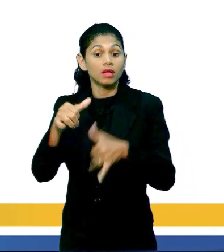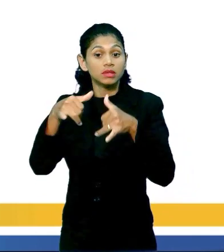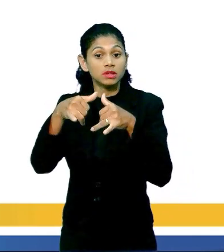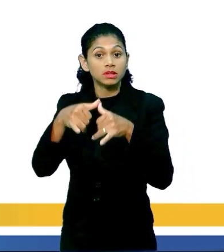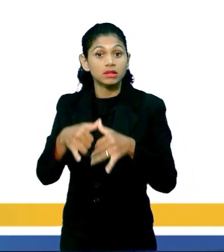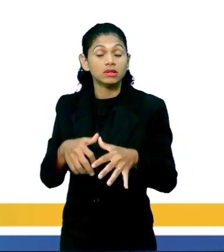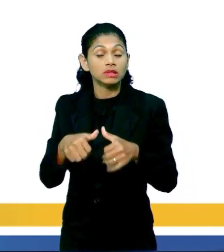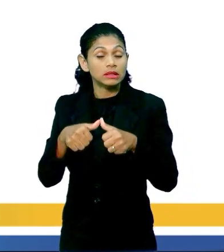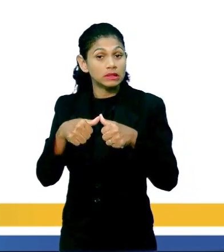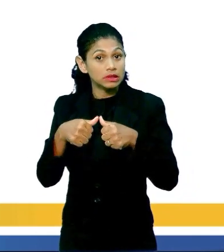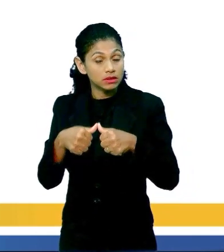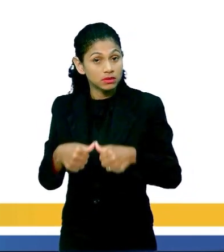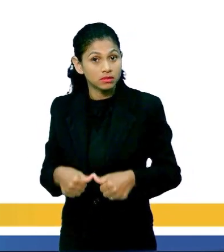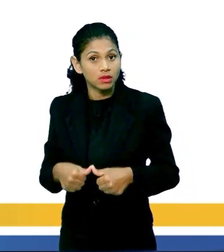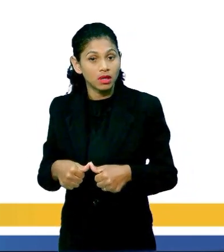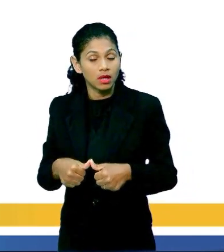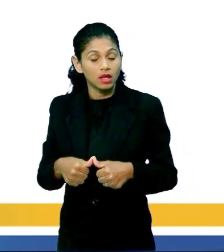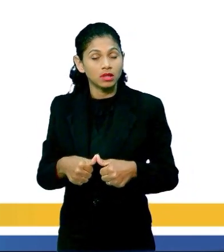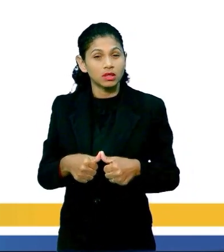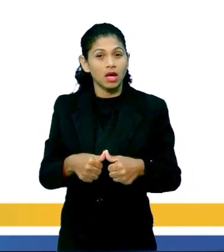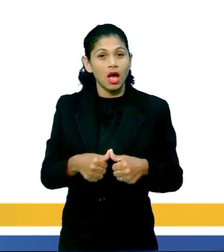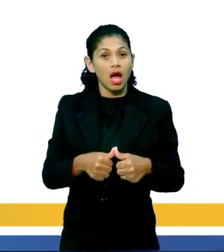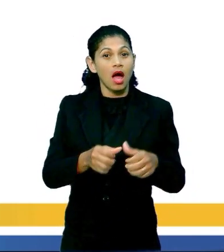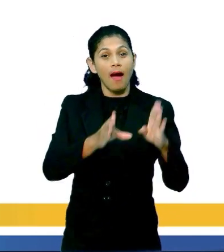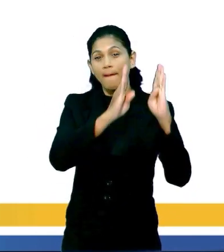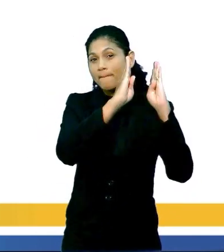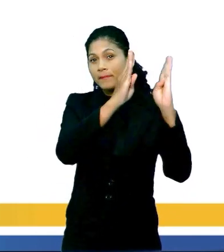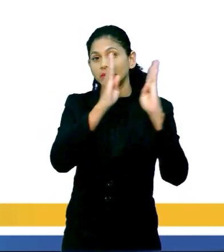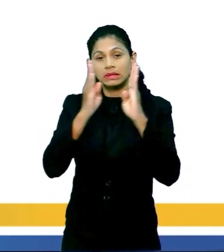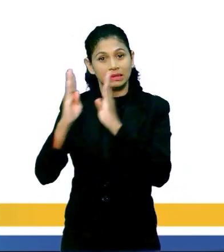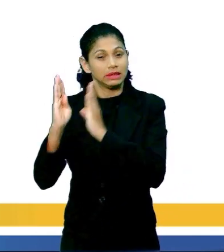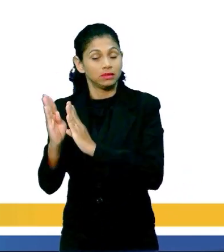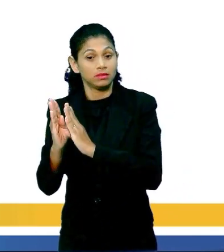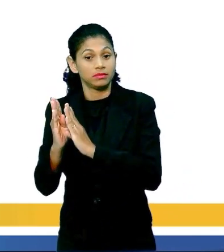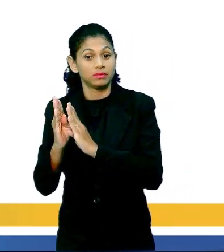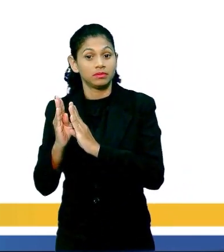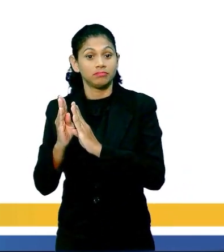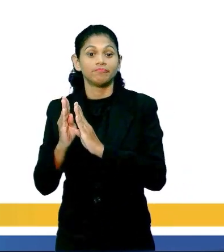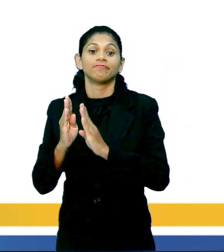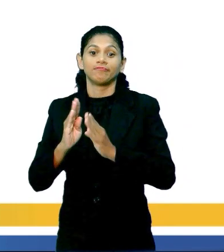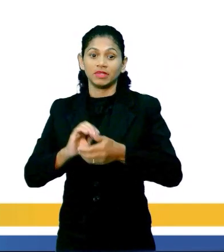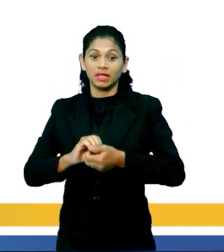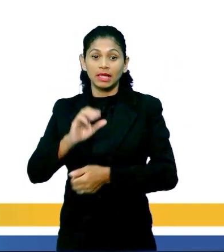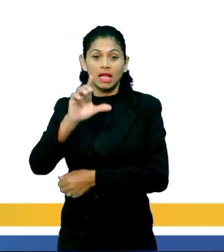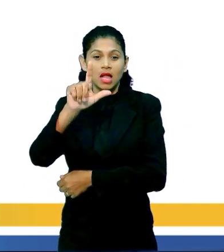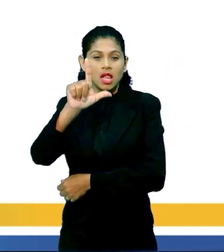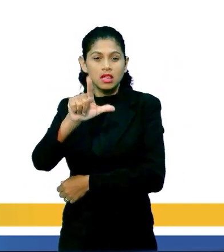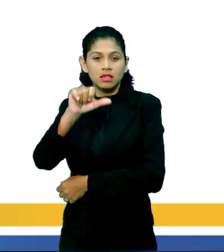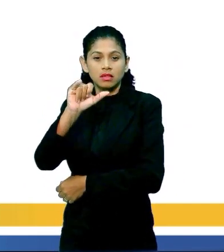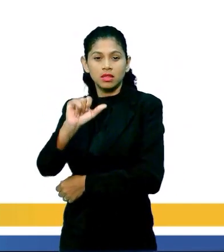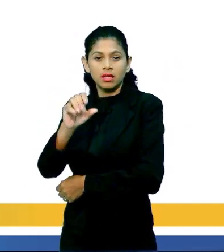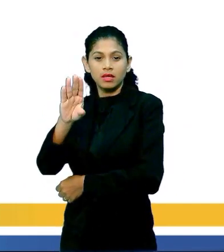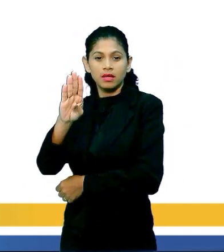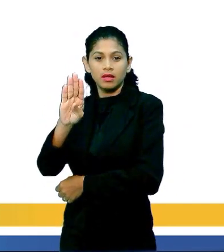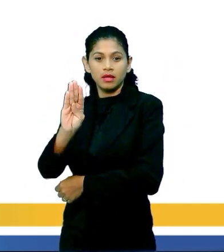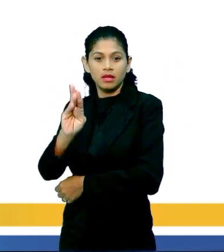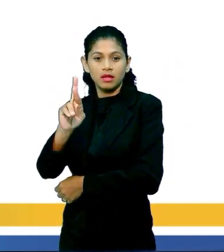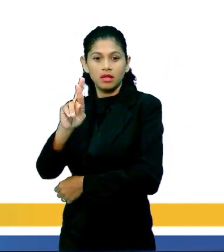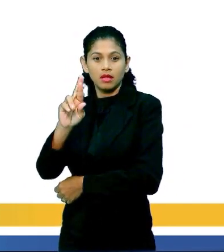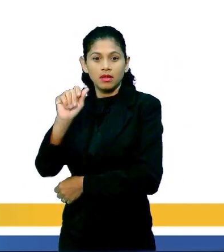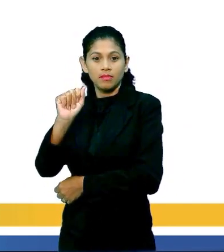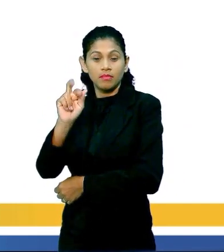biblioteca. Library significa biblioteca e não livraria. Essa é uma palavra que as pessoas